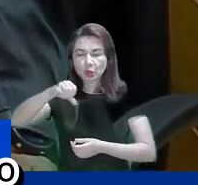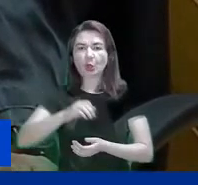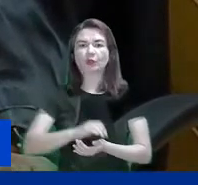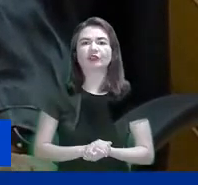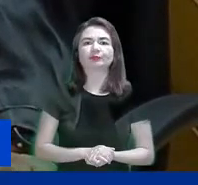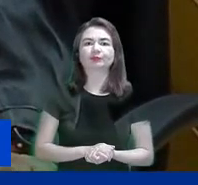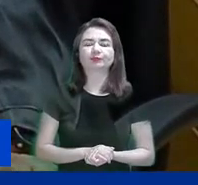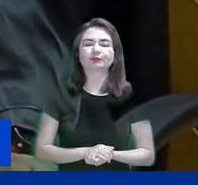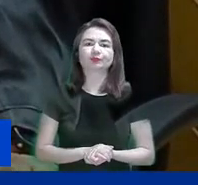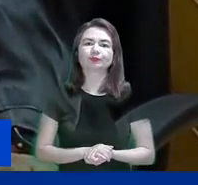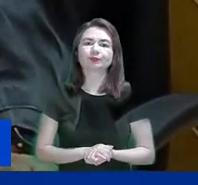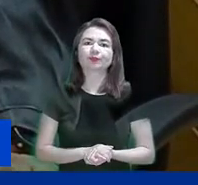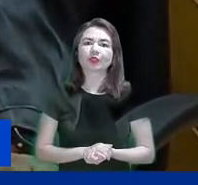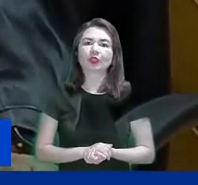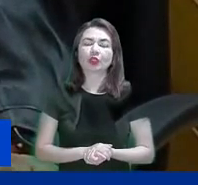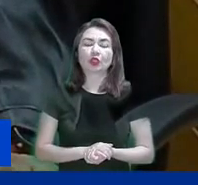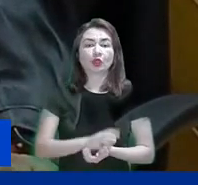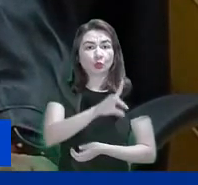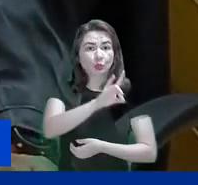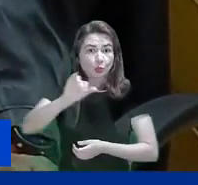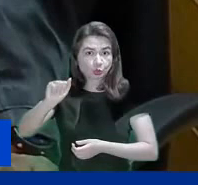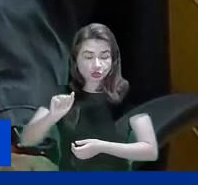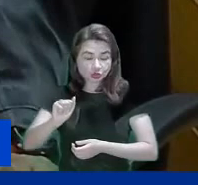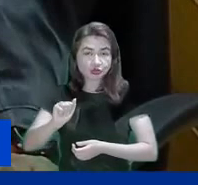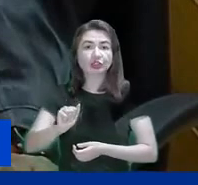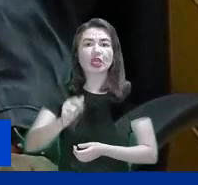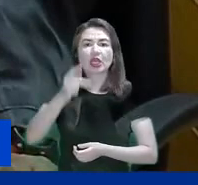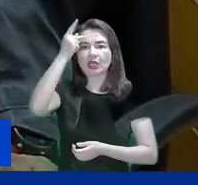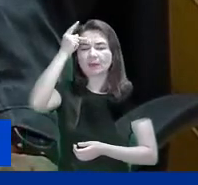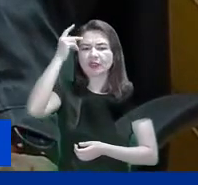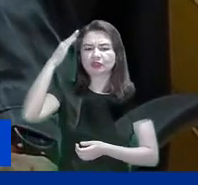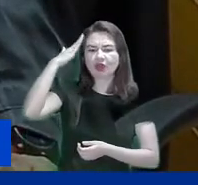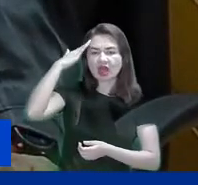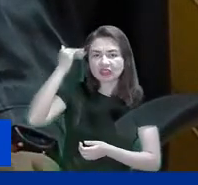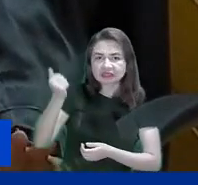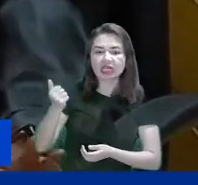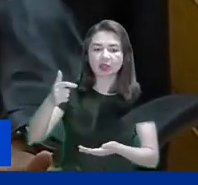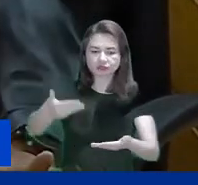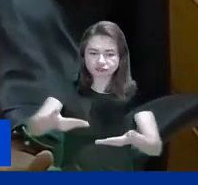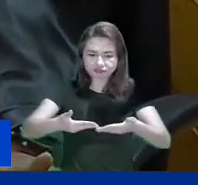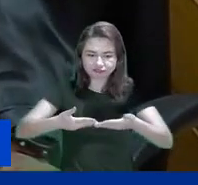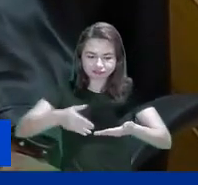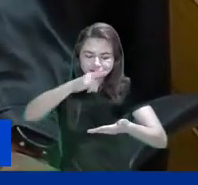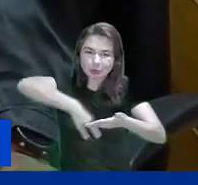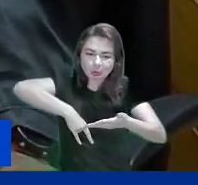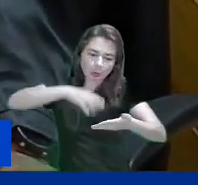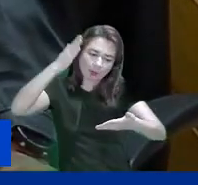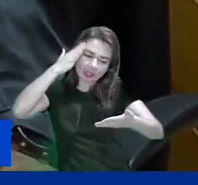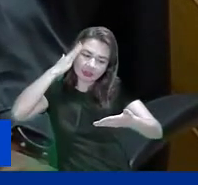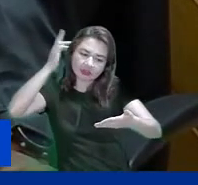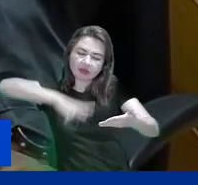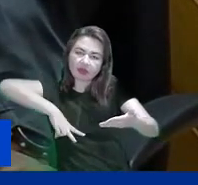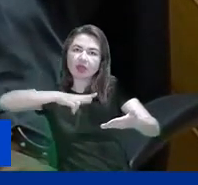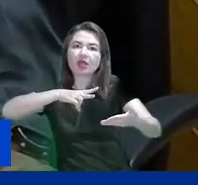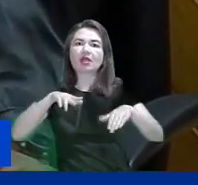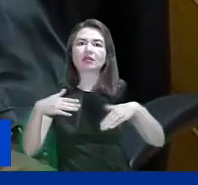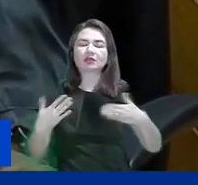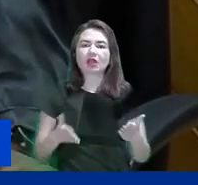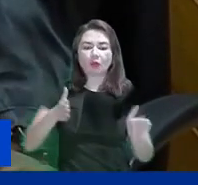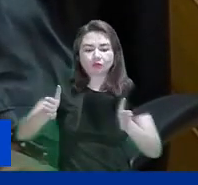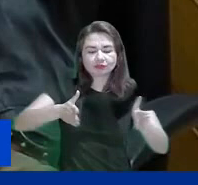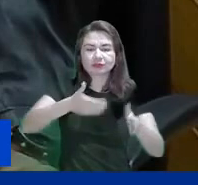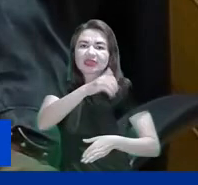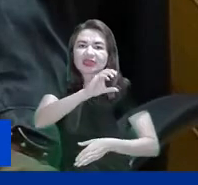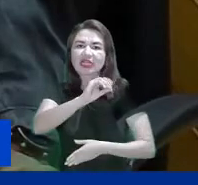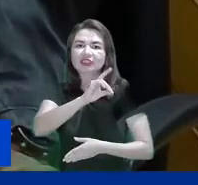consumada na data em que o intimado efetivar a consulta, que pode ser realizada em até no máximo 10 dias.